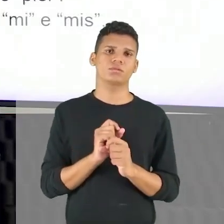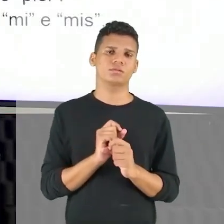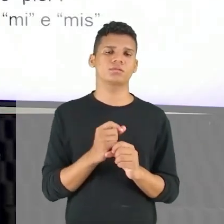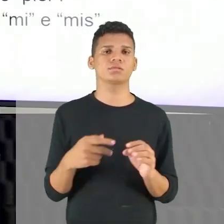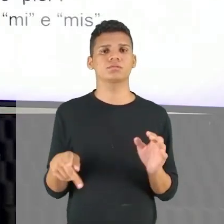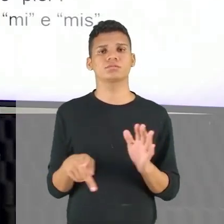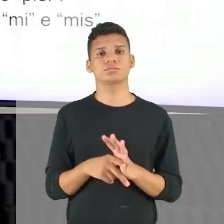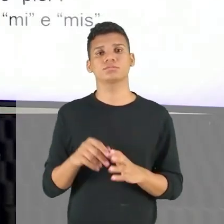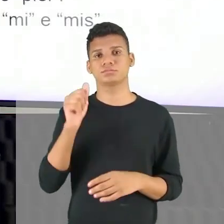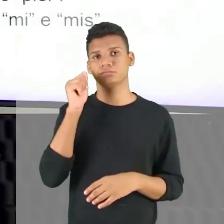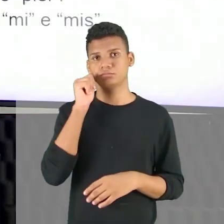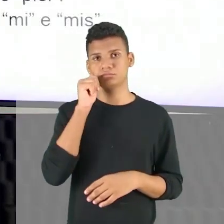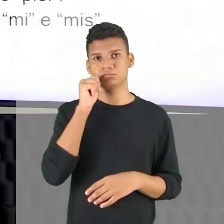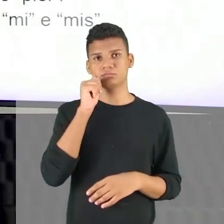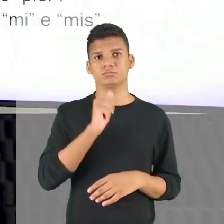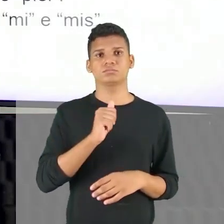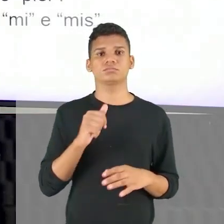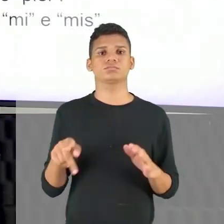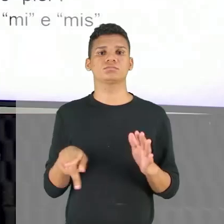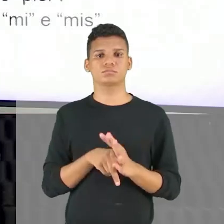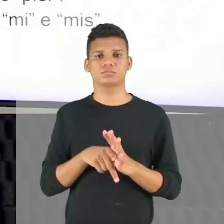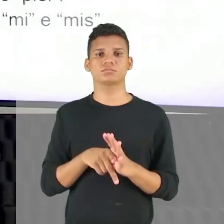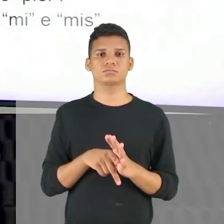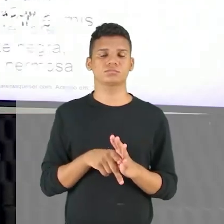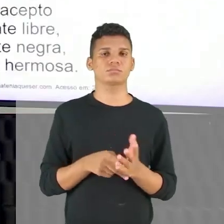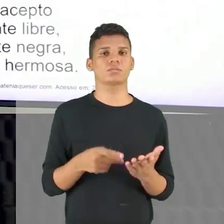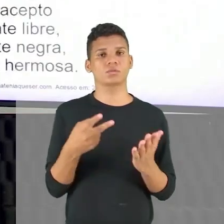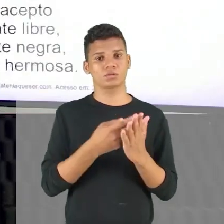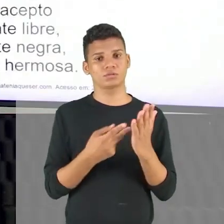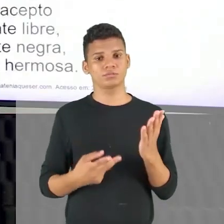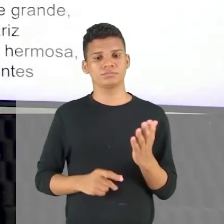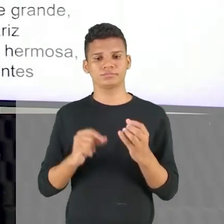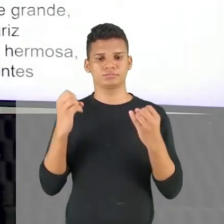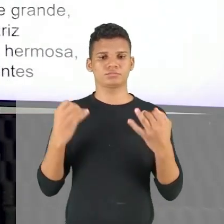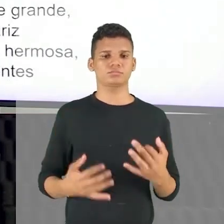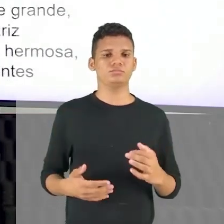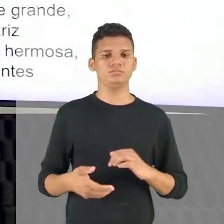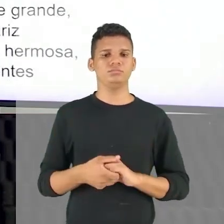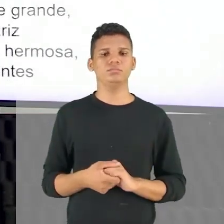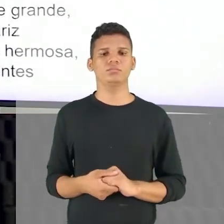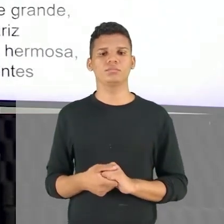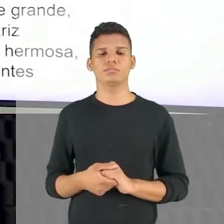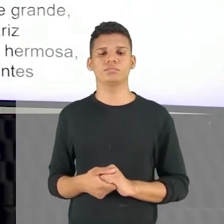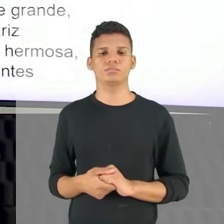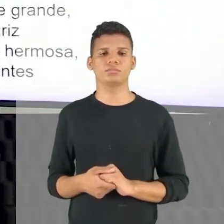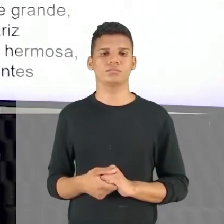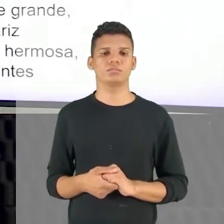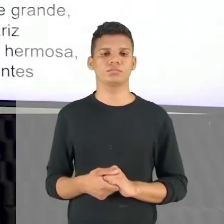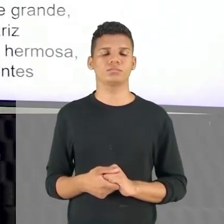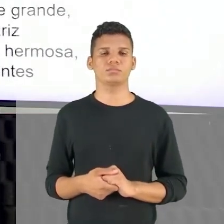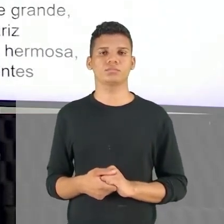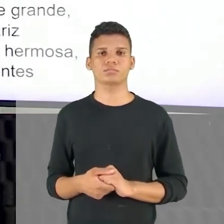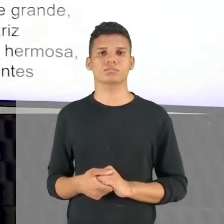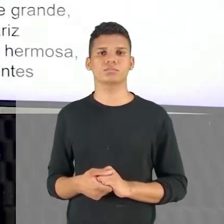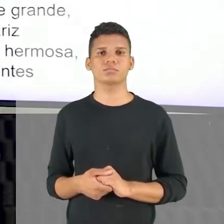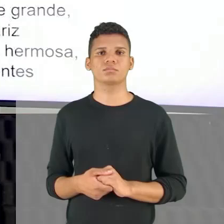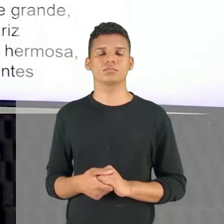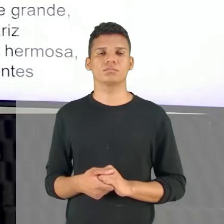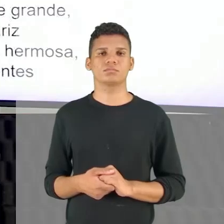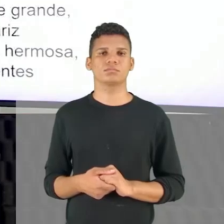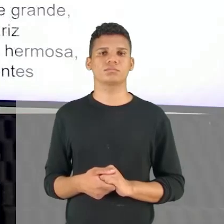identidade da mulher negra no poema da escritora costarriquenha. Bora lá. Aqui diz o seguinte: me